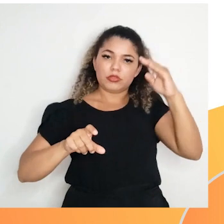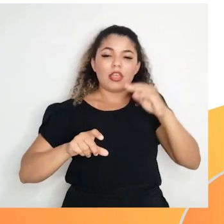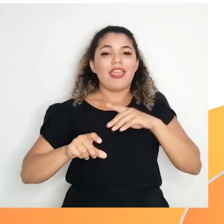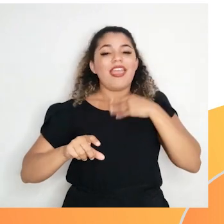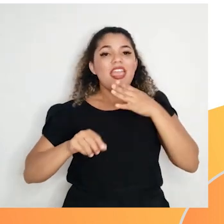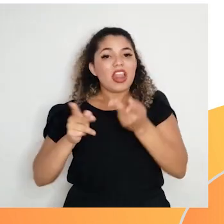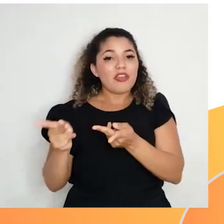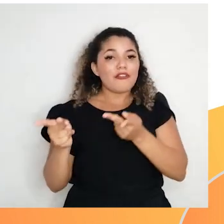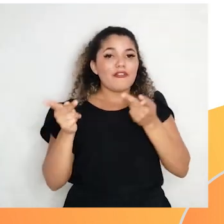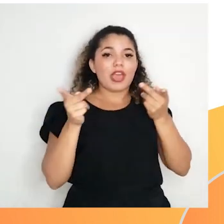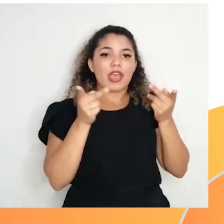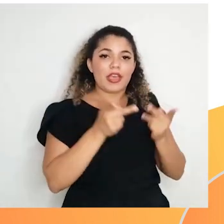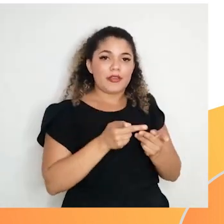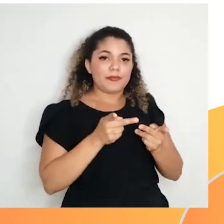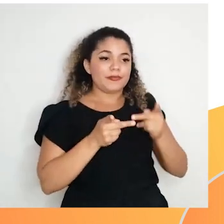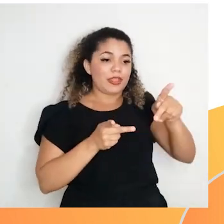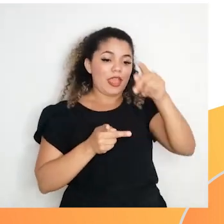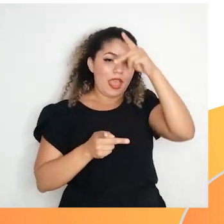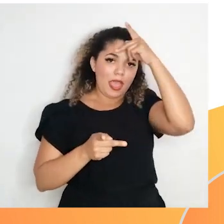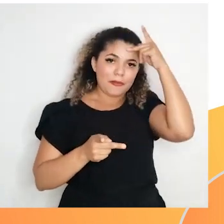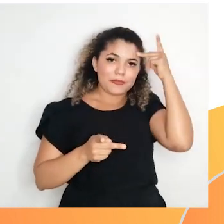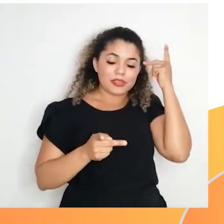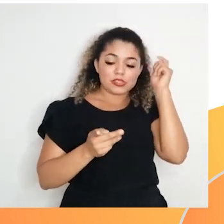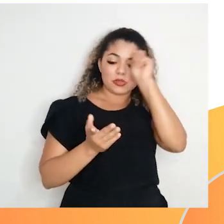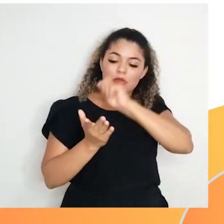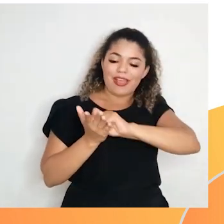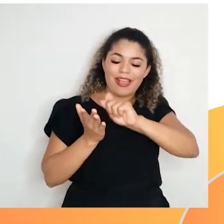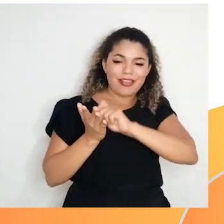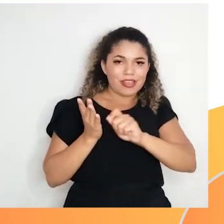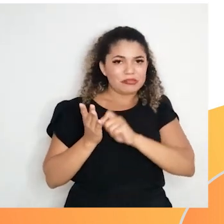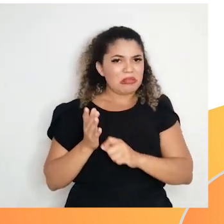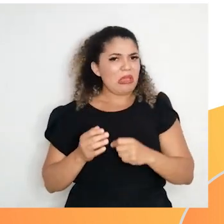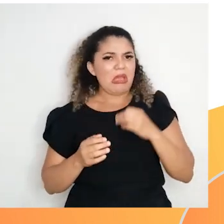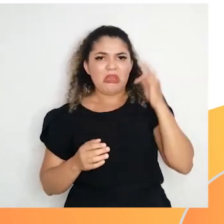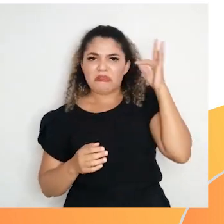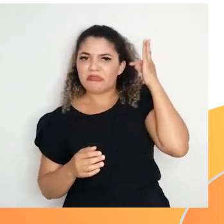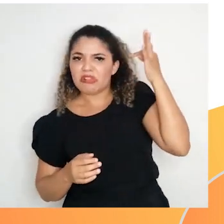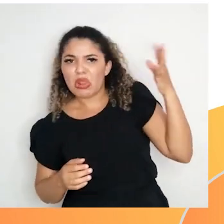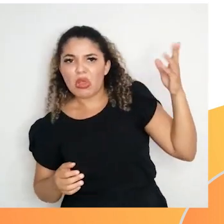vai convidar aquela autoridade, seja